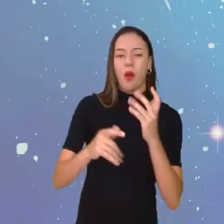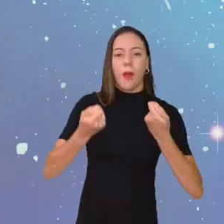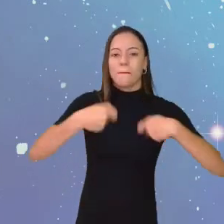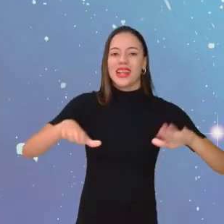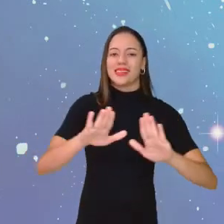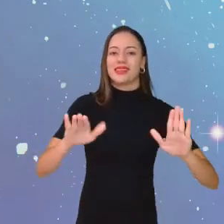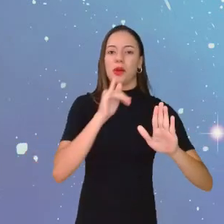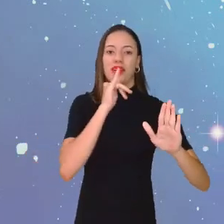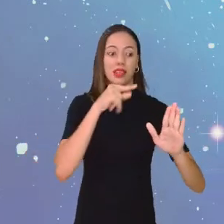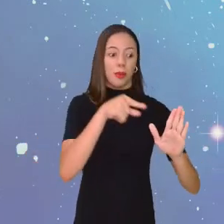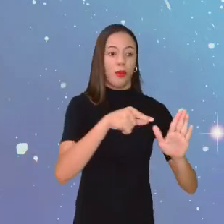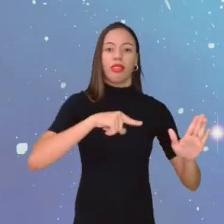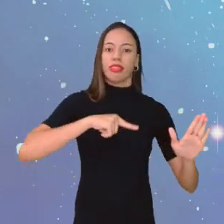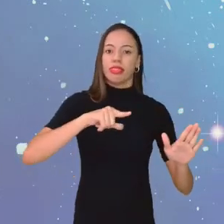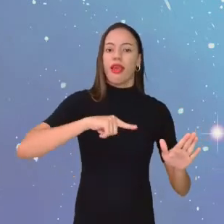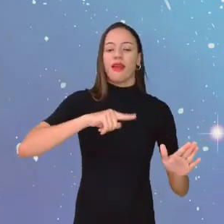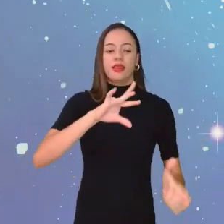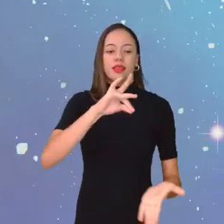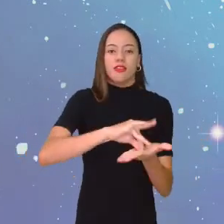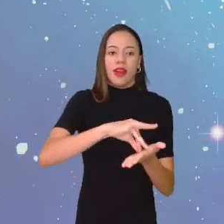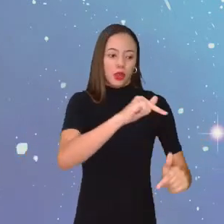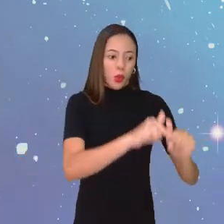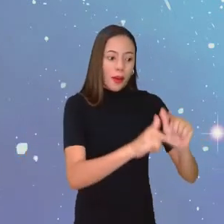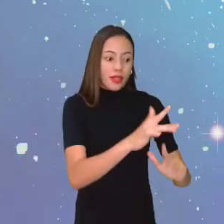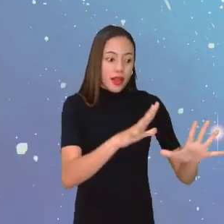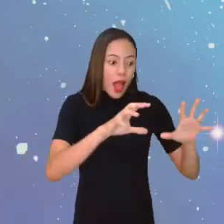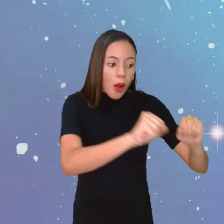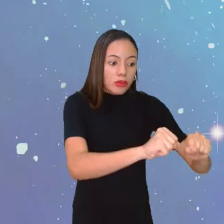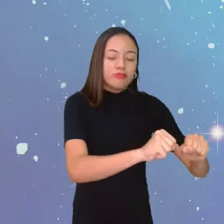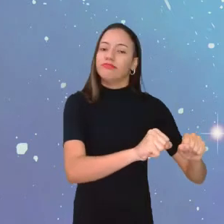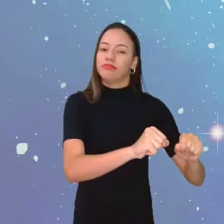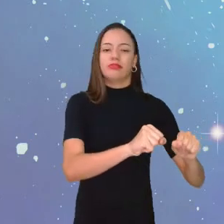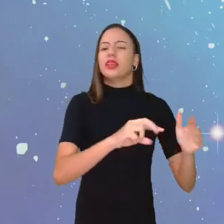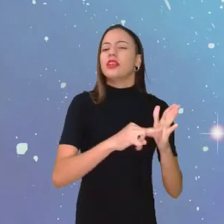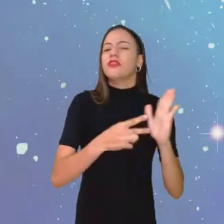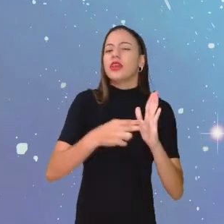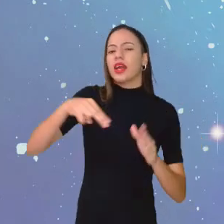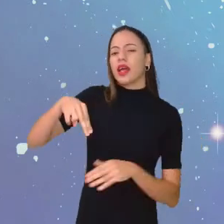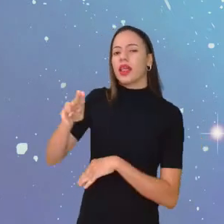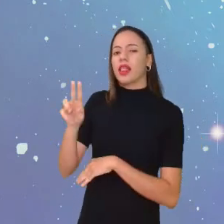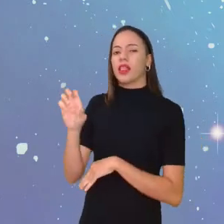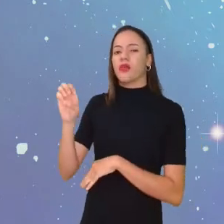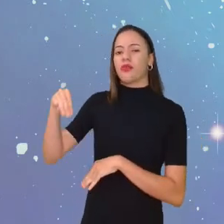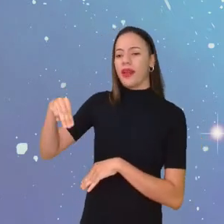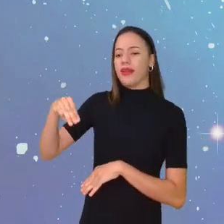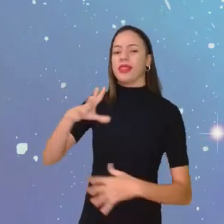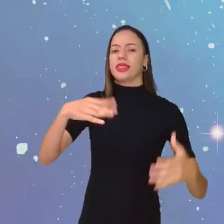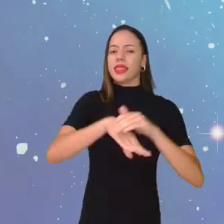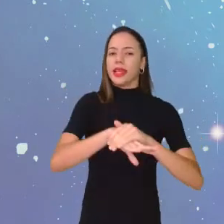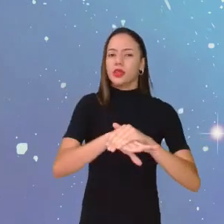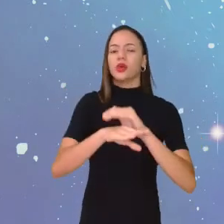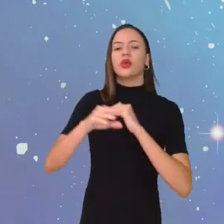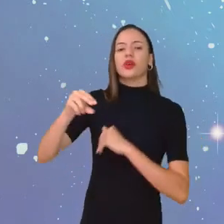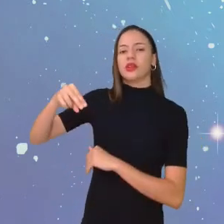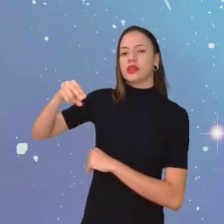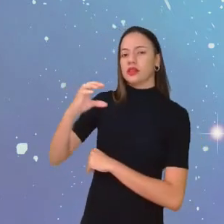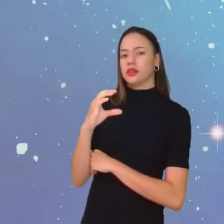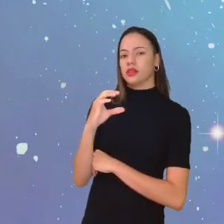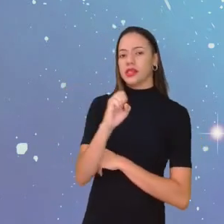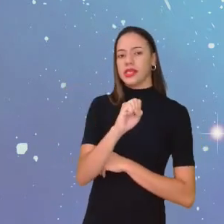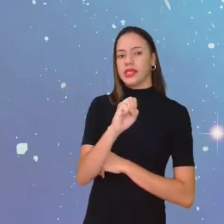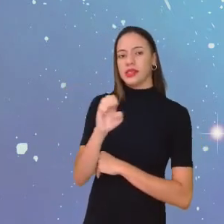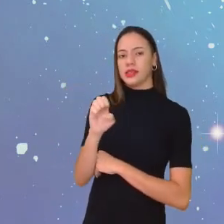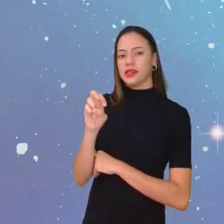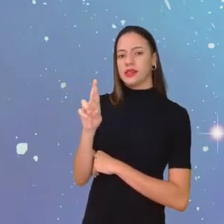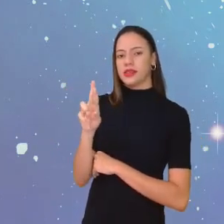física, né? Ele está nas nuvens quando a gente diz que ele está em servidores distribuídos, né? Então, se você pega, por exemplo, o